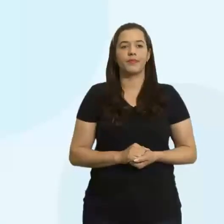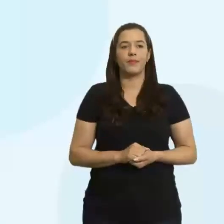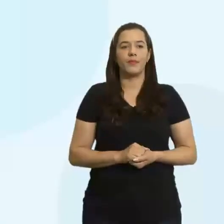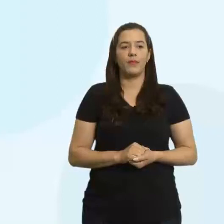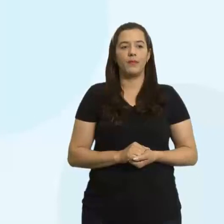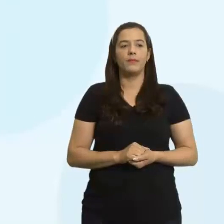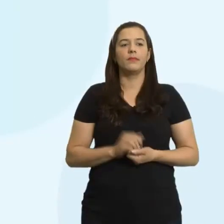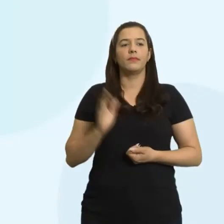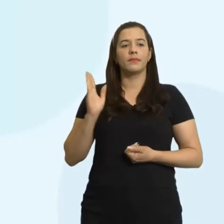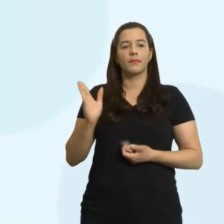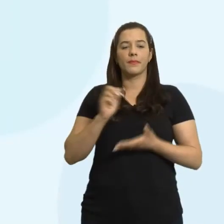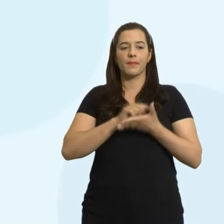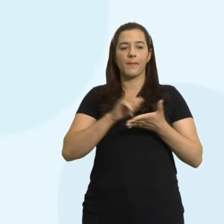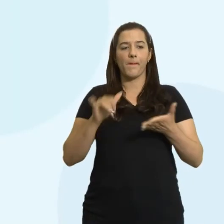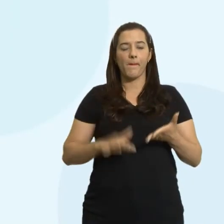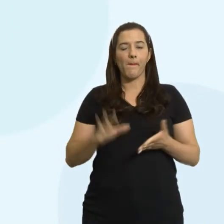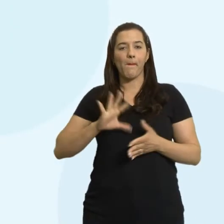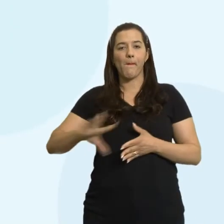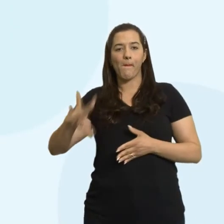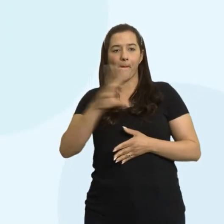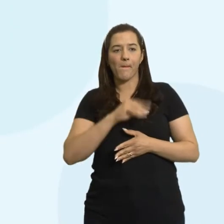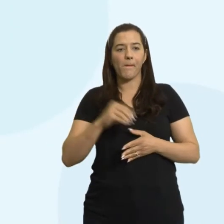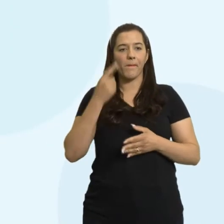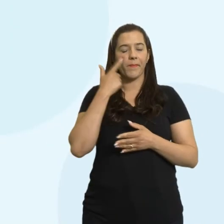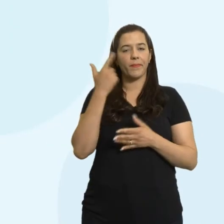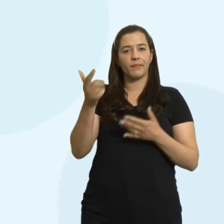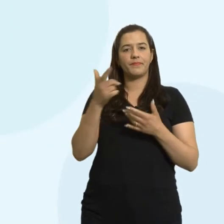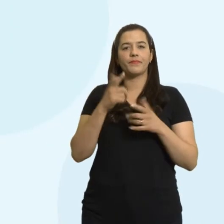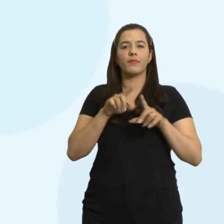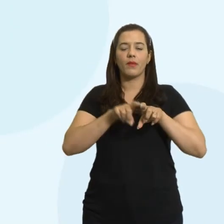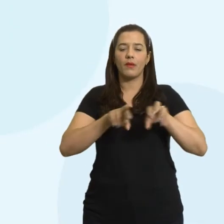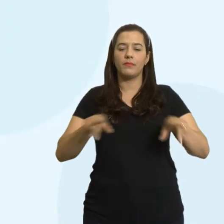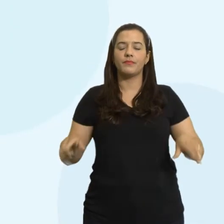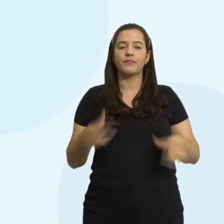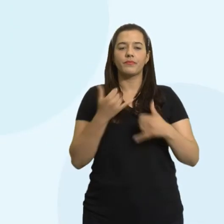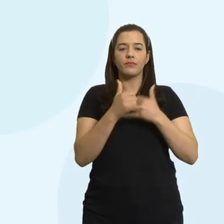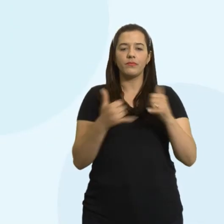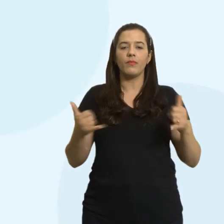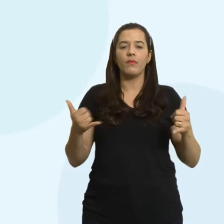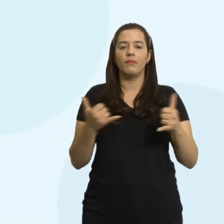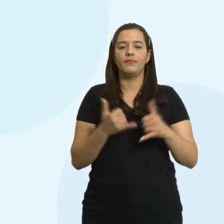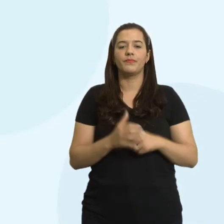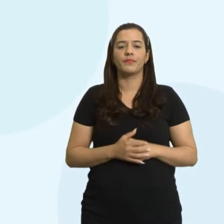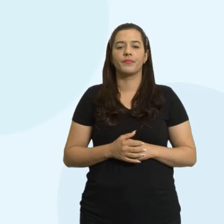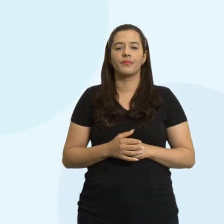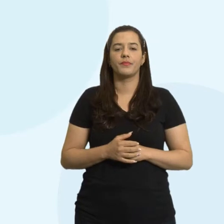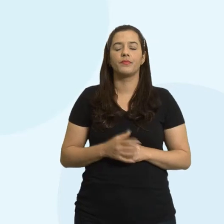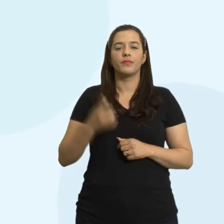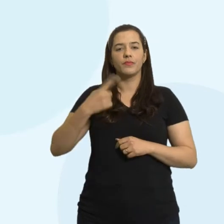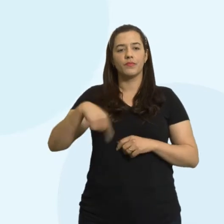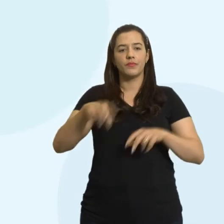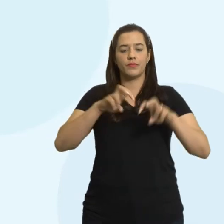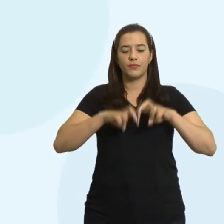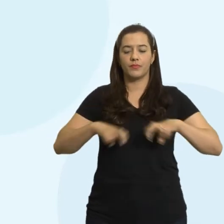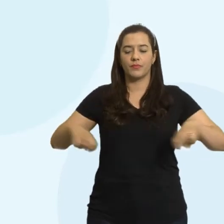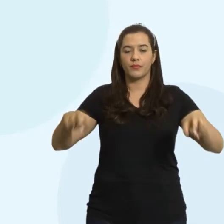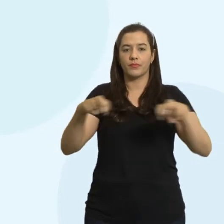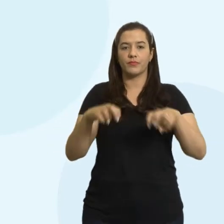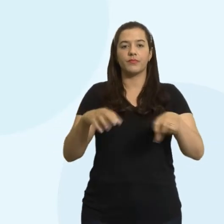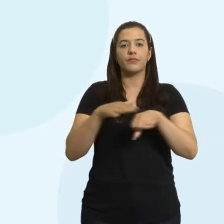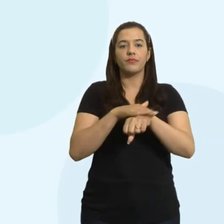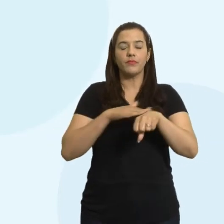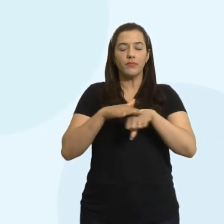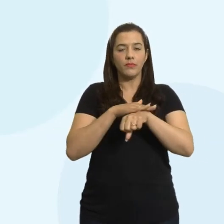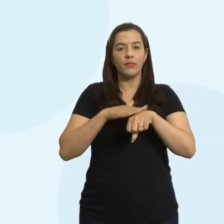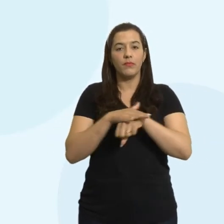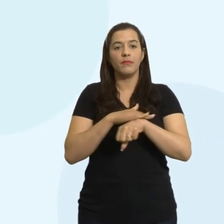atividade, ela chama-se Por Dentro das Radiações. Então, sugere-se uma roda de conversa inicial, um